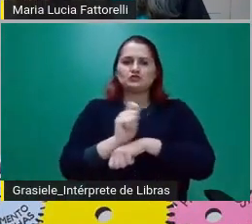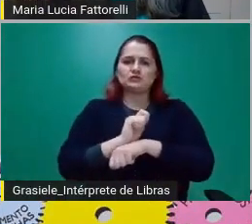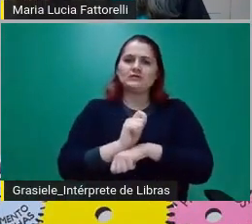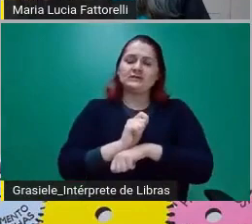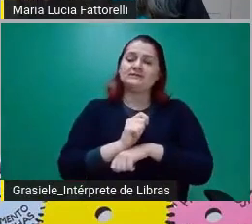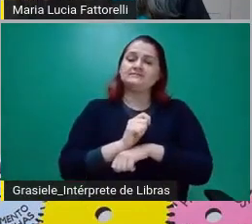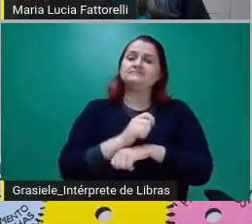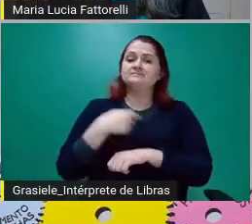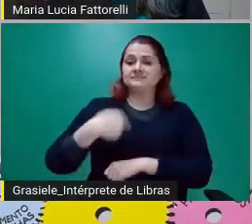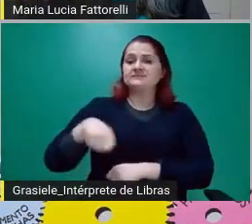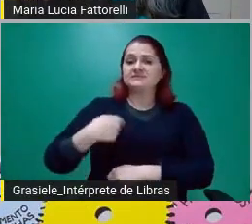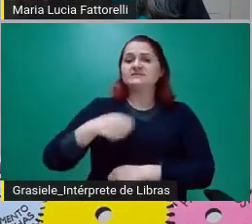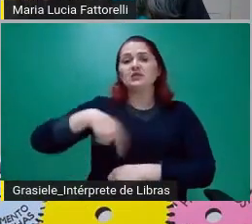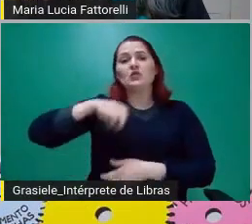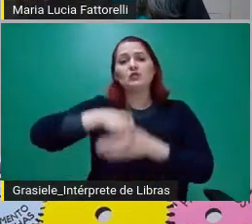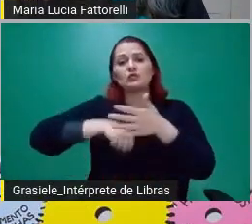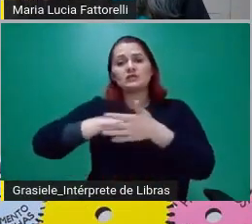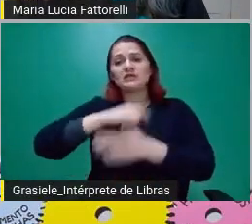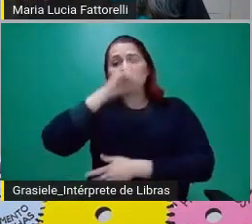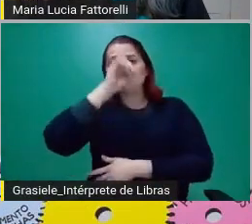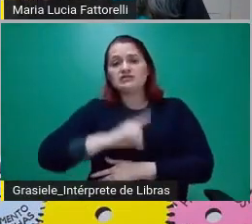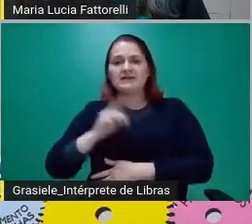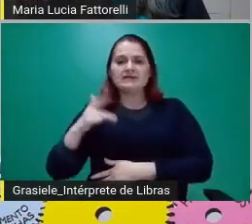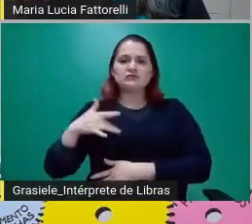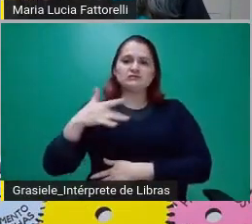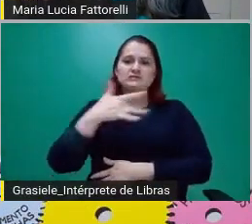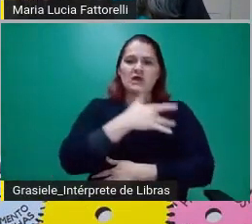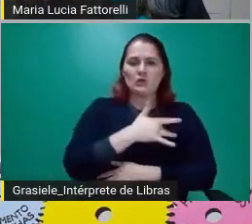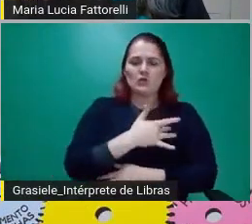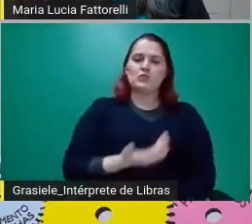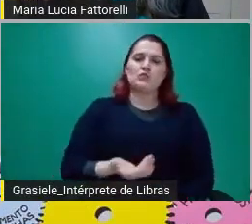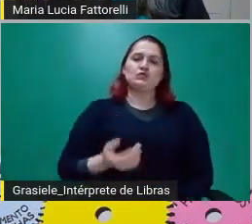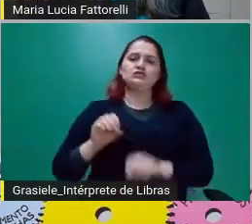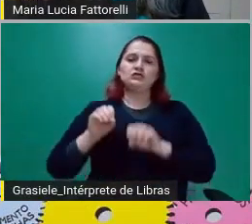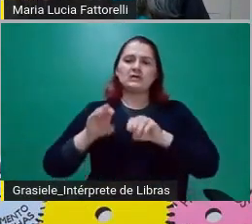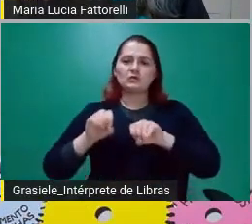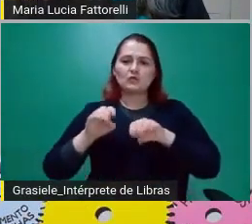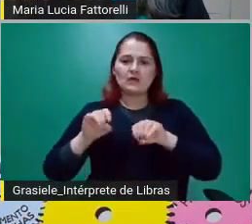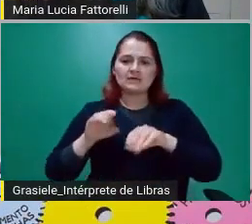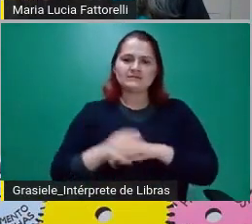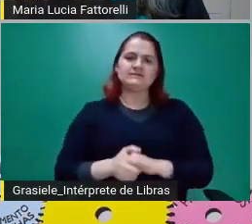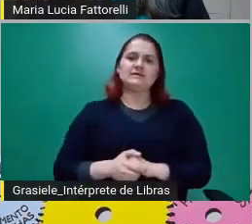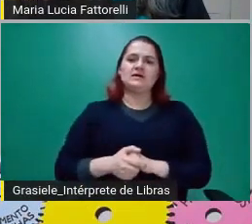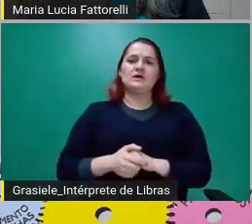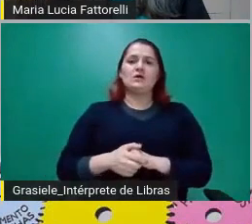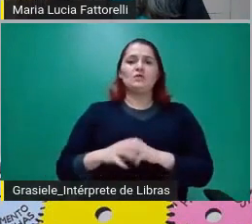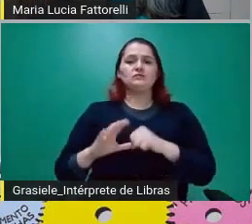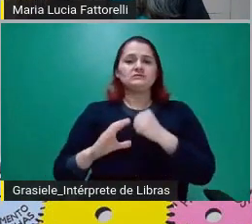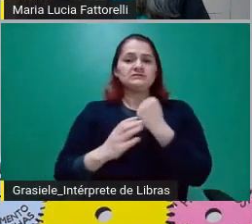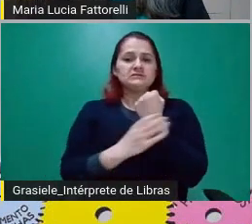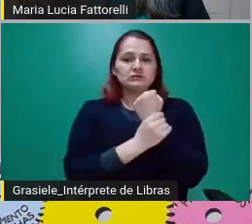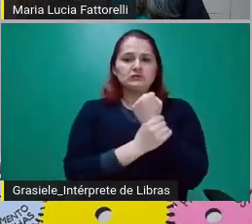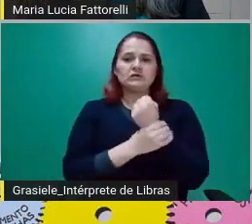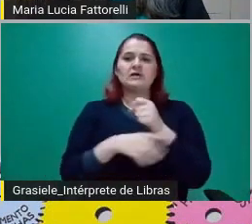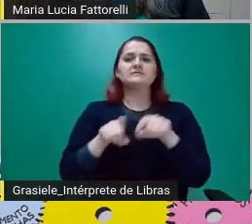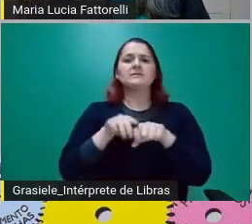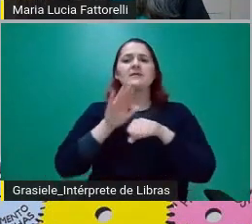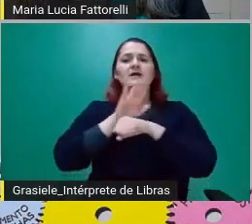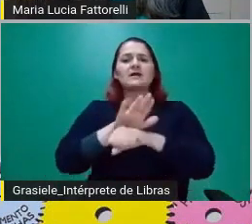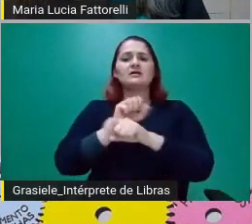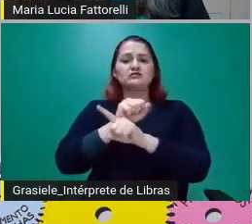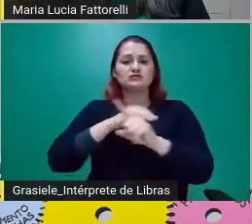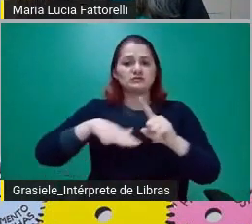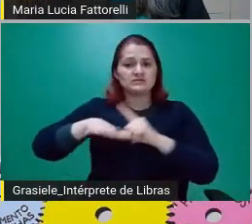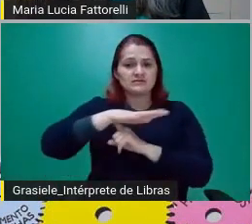educação, segurança, assistência social, né? Então, a dívida, a importância da